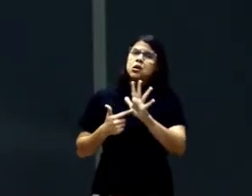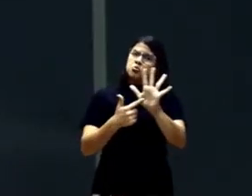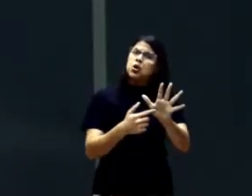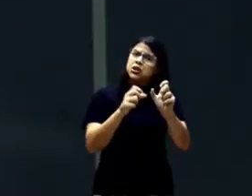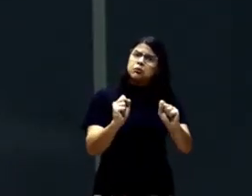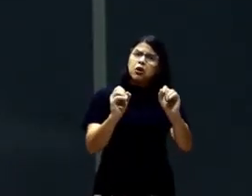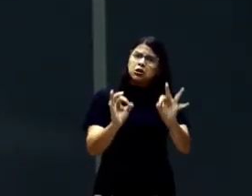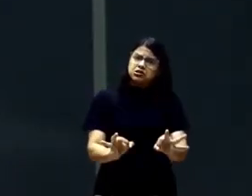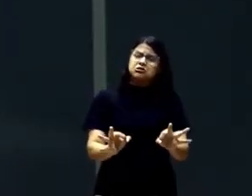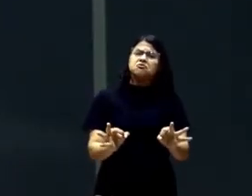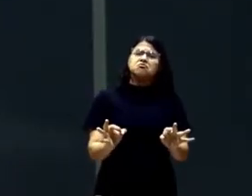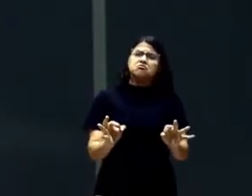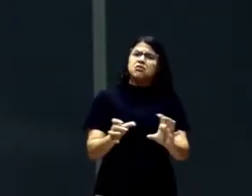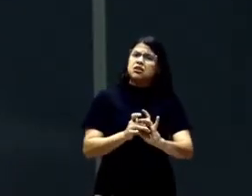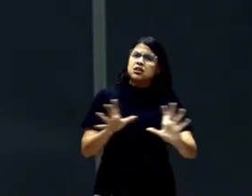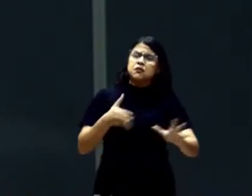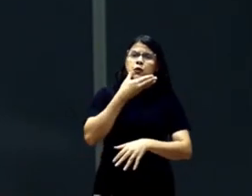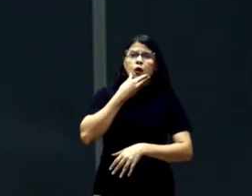Olhe para a Bíblia e você vai ver Jó.